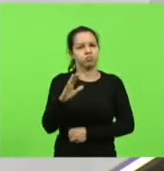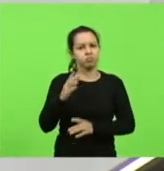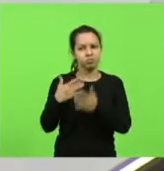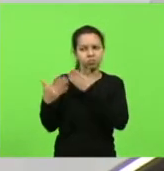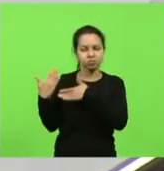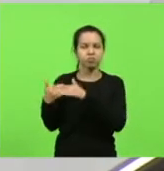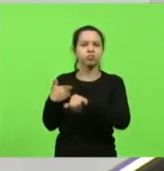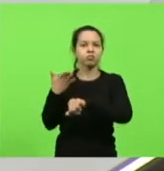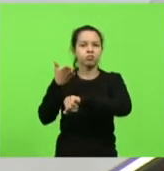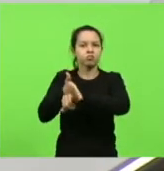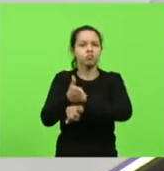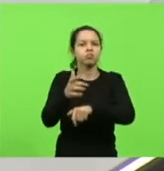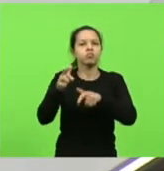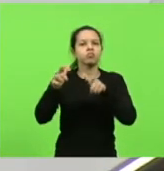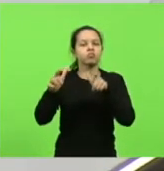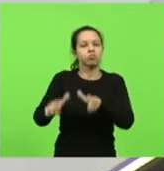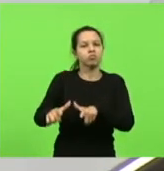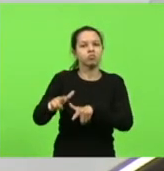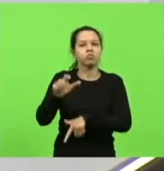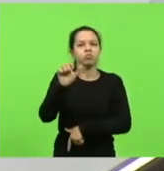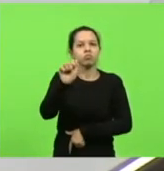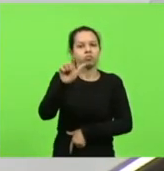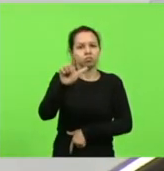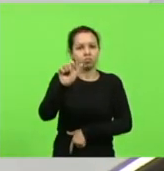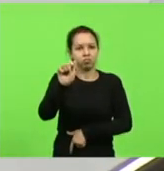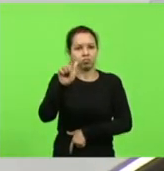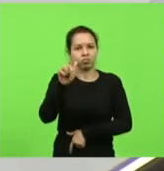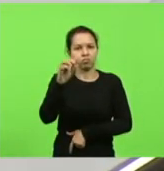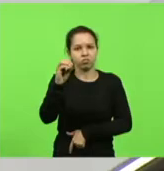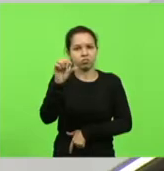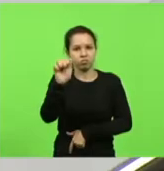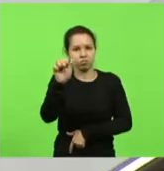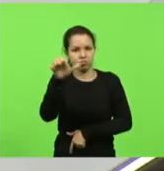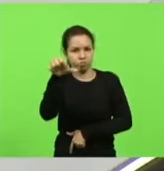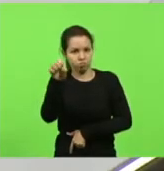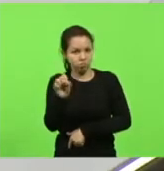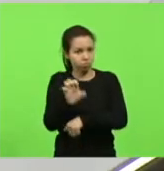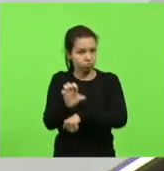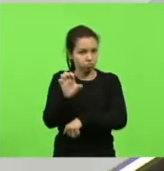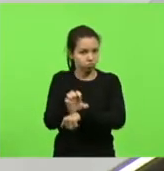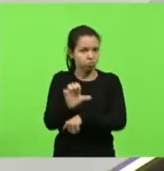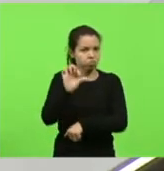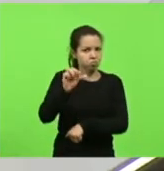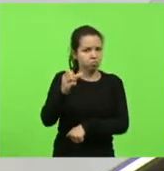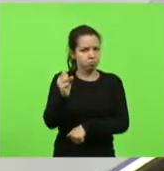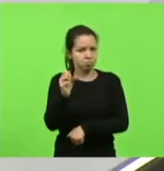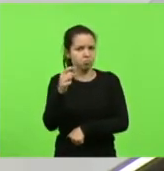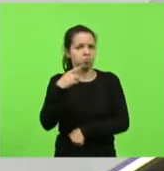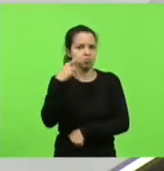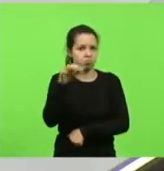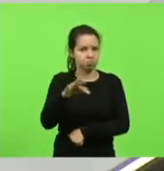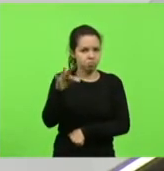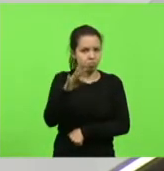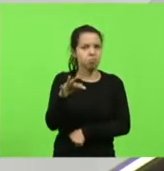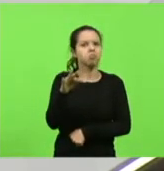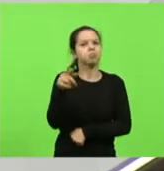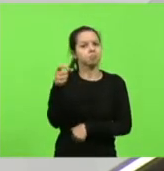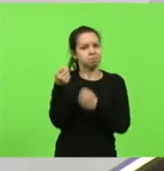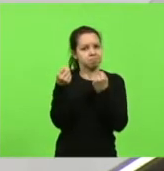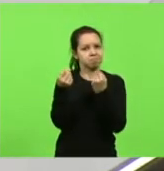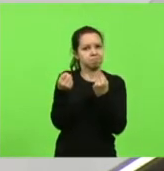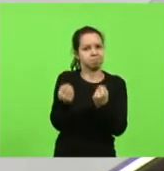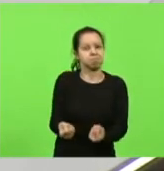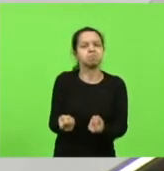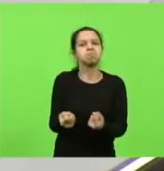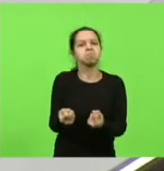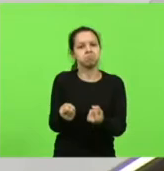Alagoas e é curioso, o Estado tem 8 ou 9 deputados federais, mas tem um peso representativo no cenário nacional